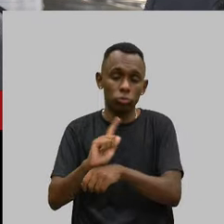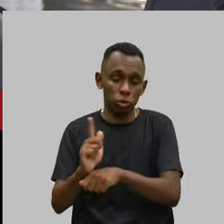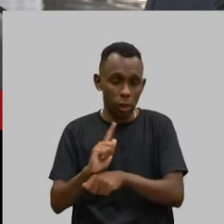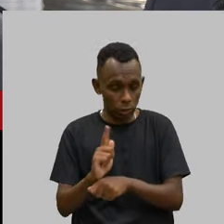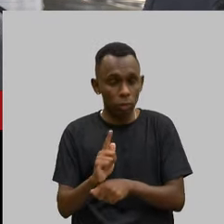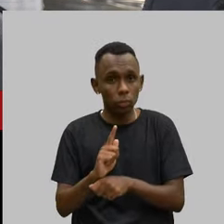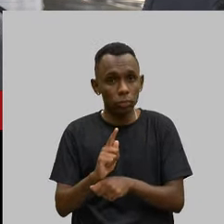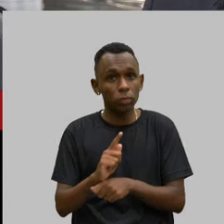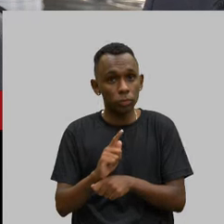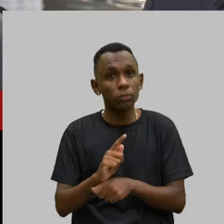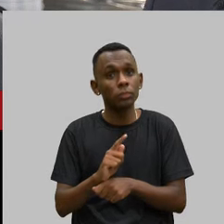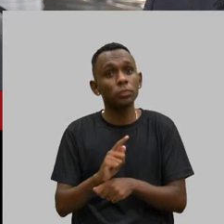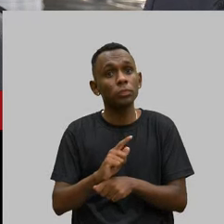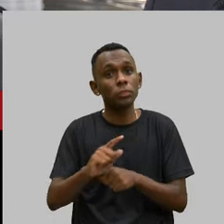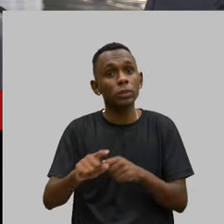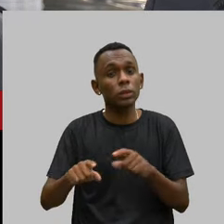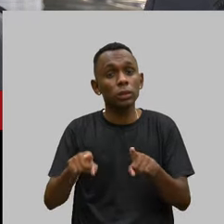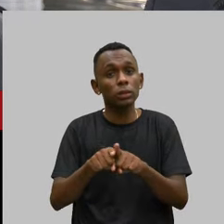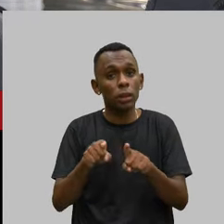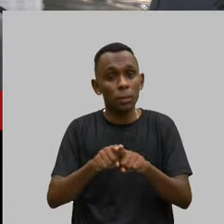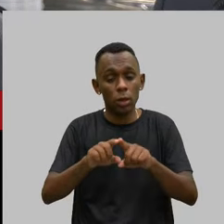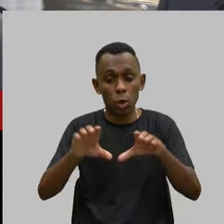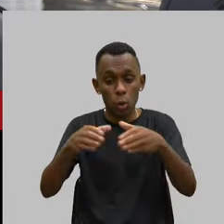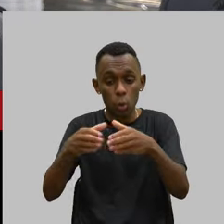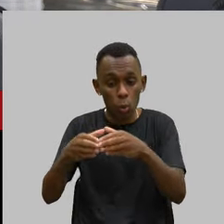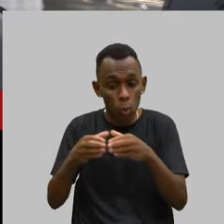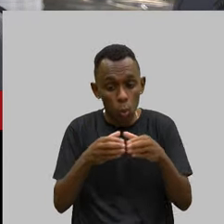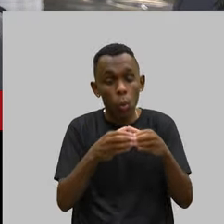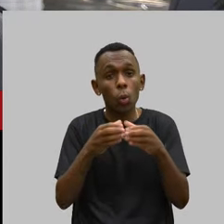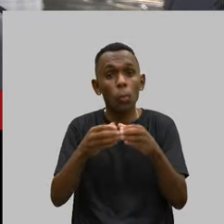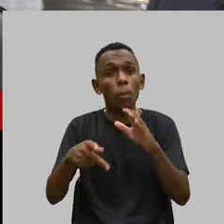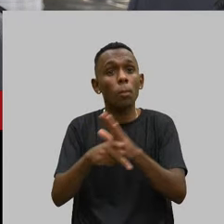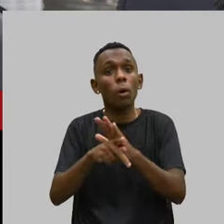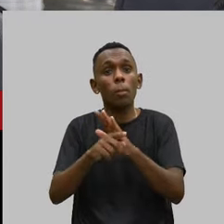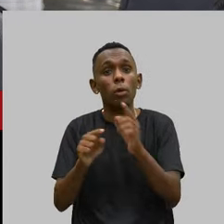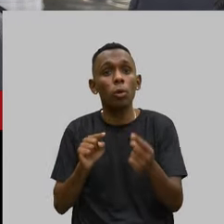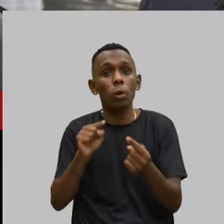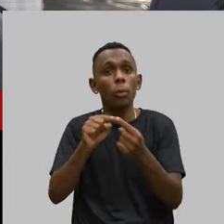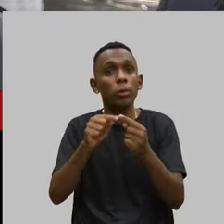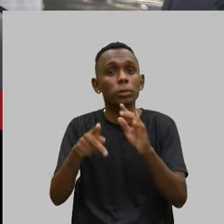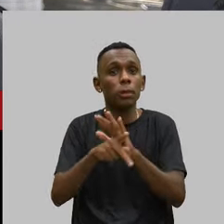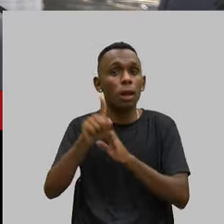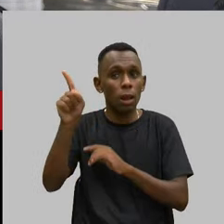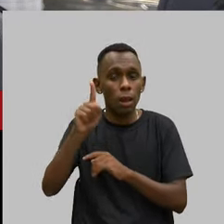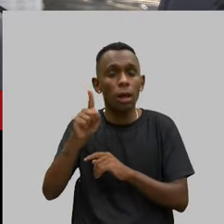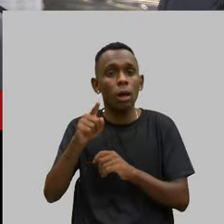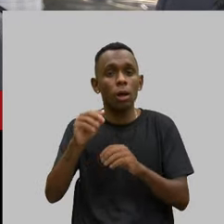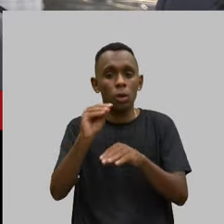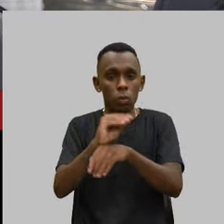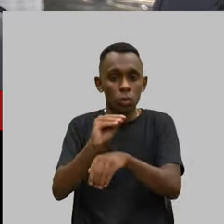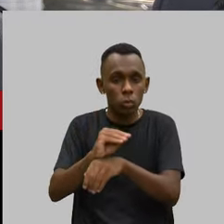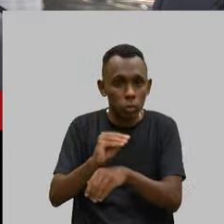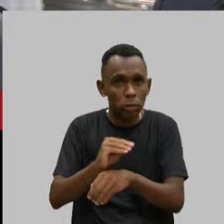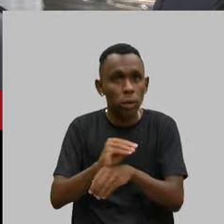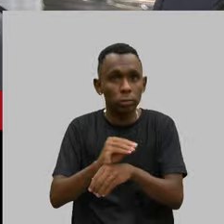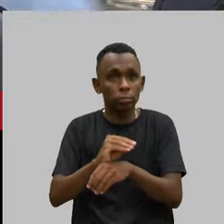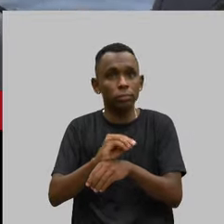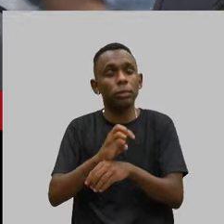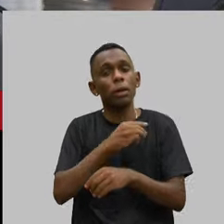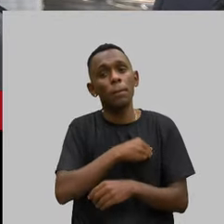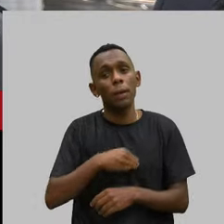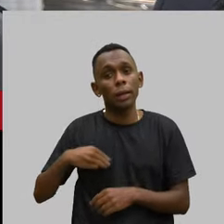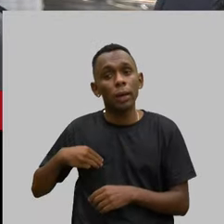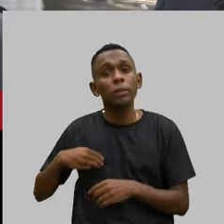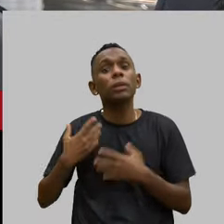e mais os comitês que cuidam das das dos Desastres de Mariana e de Brumadinho então de fato para